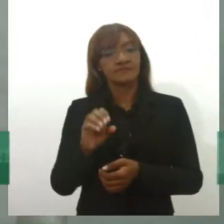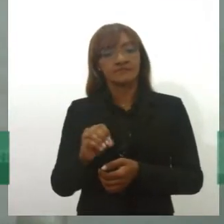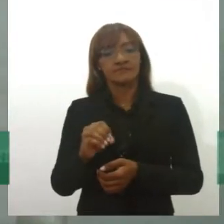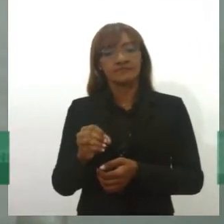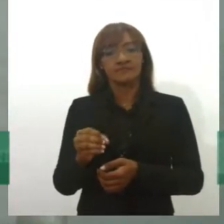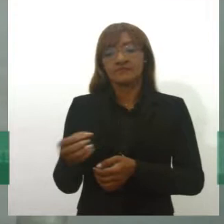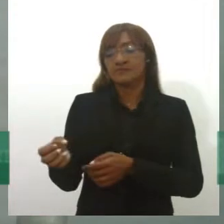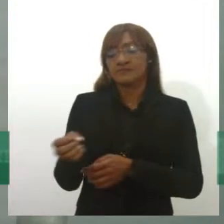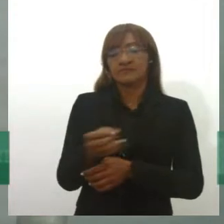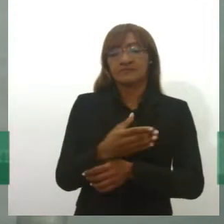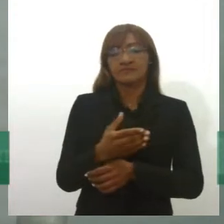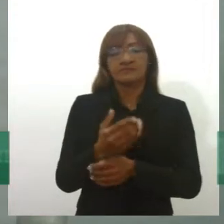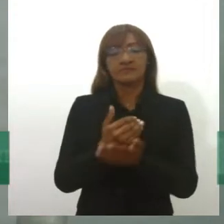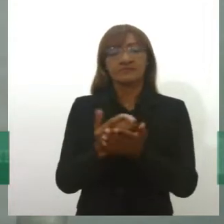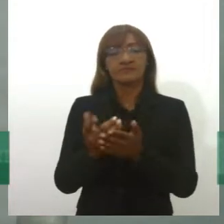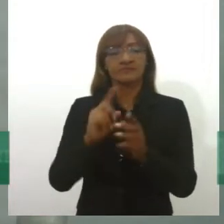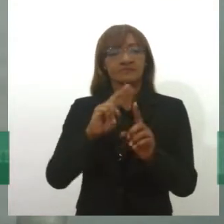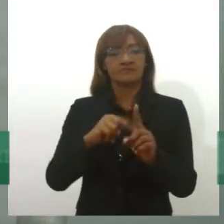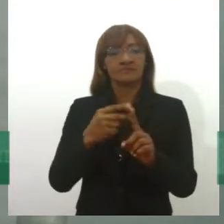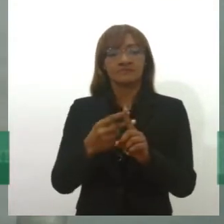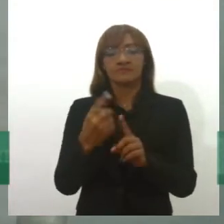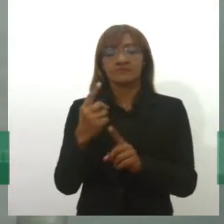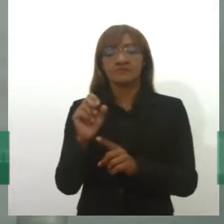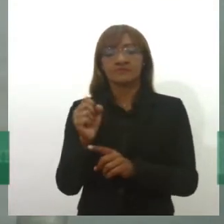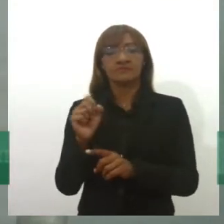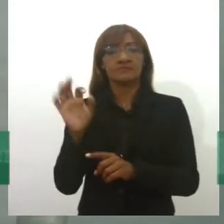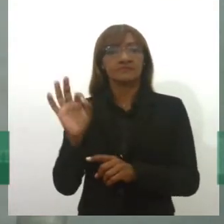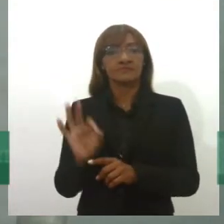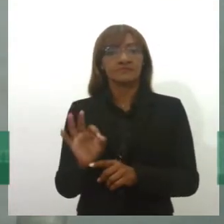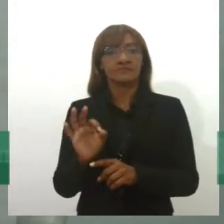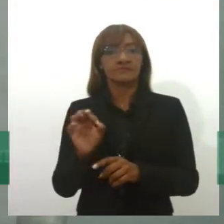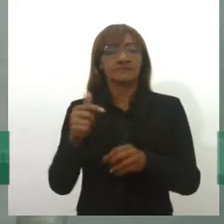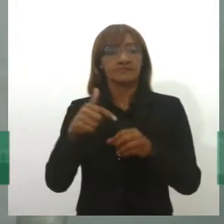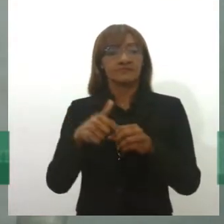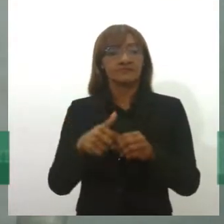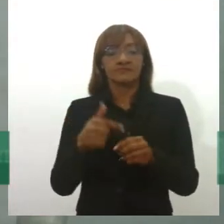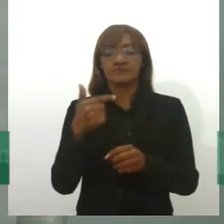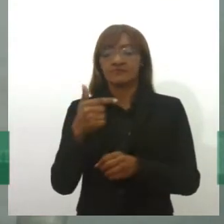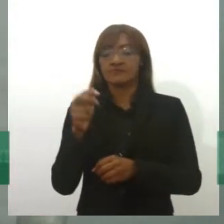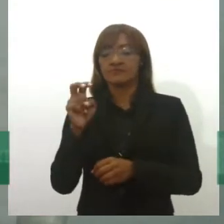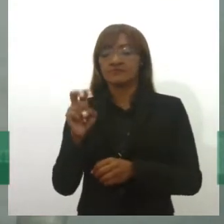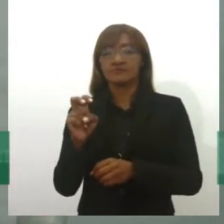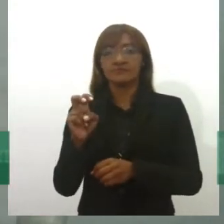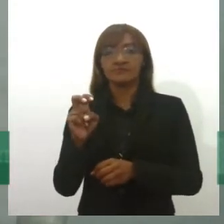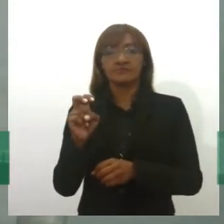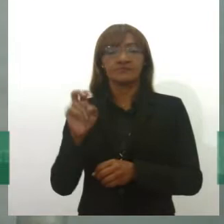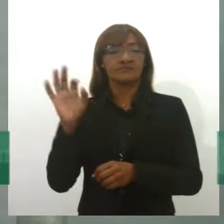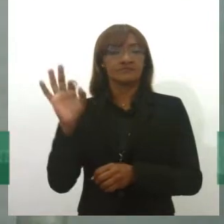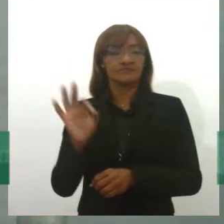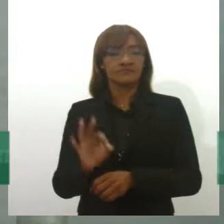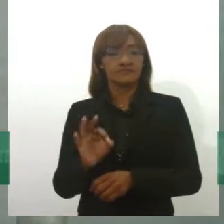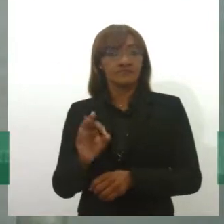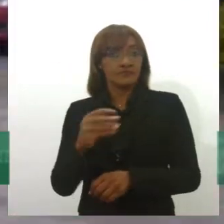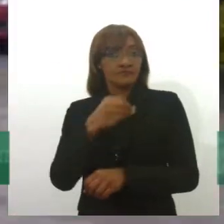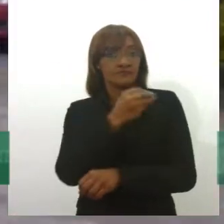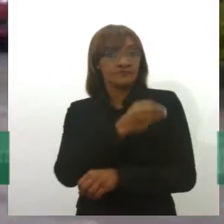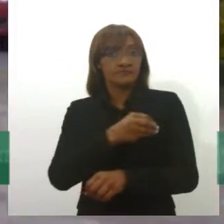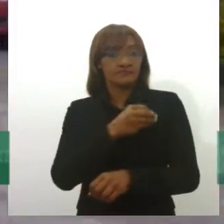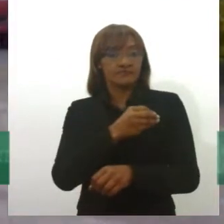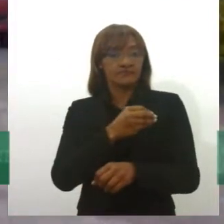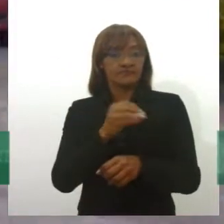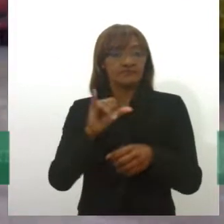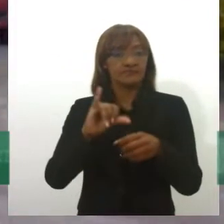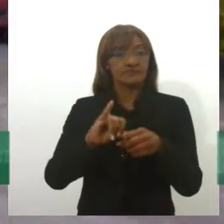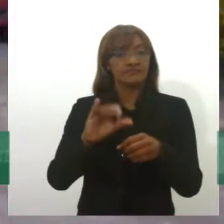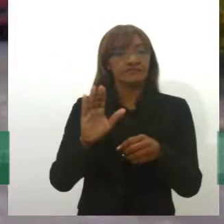ser aplicado. Uma alta de 18% para a gasolina e de quase 25% para o diesel. Com esse reajuste,